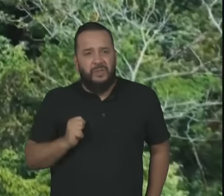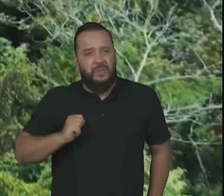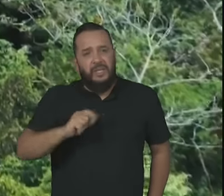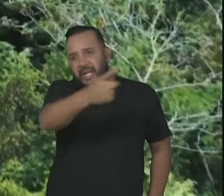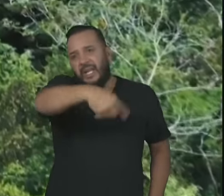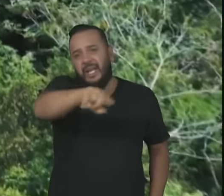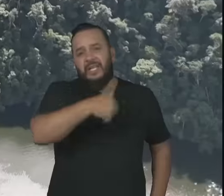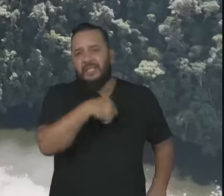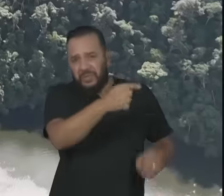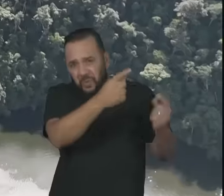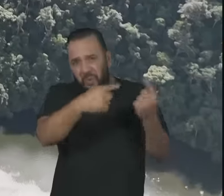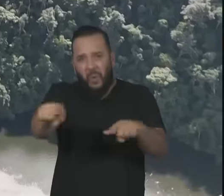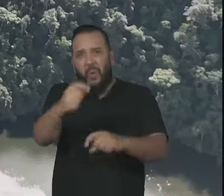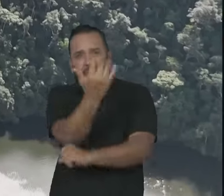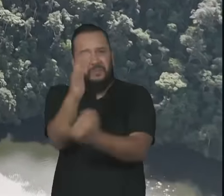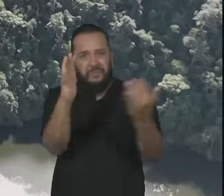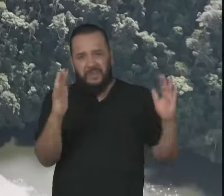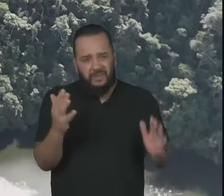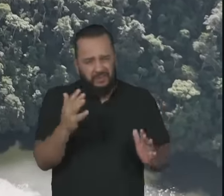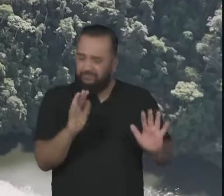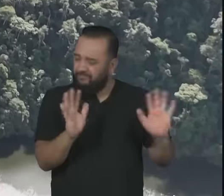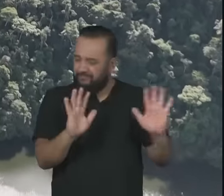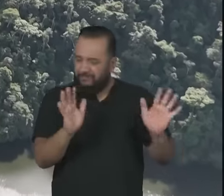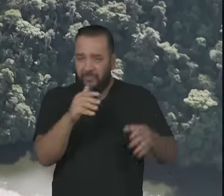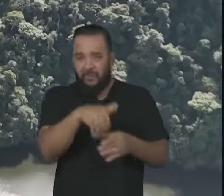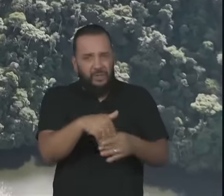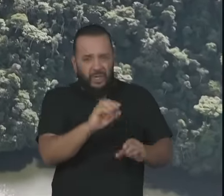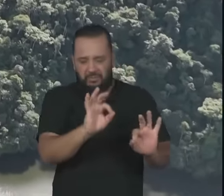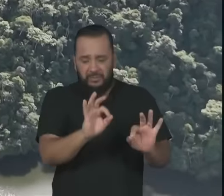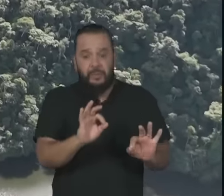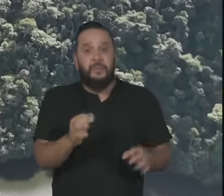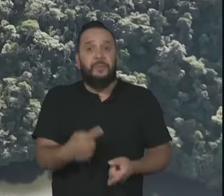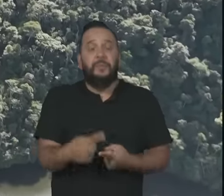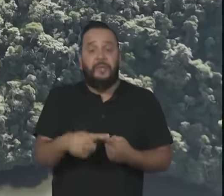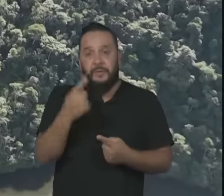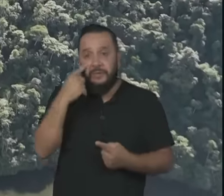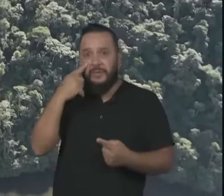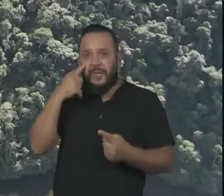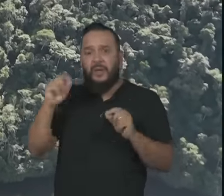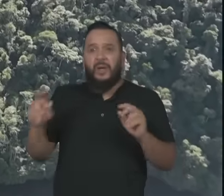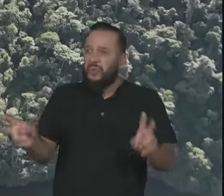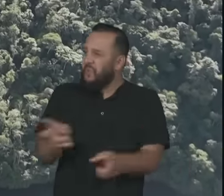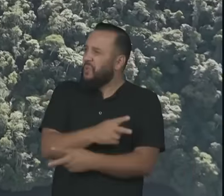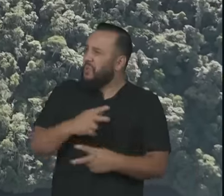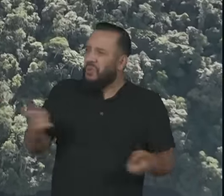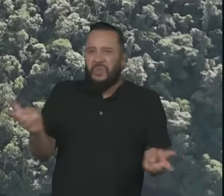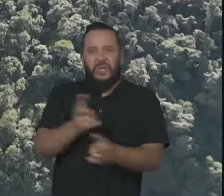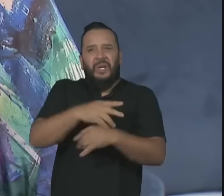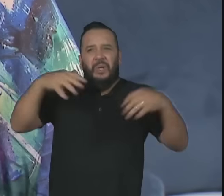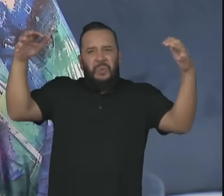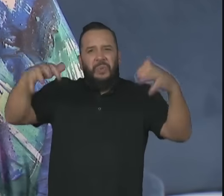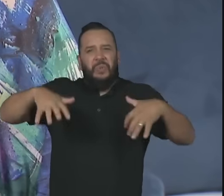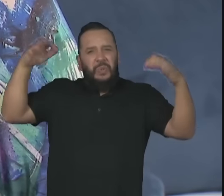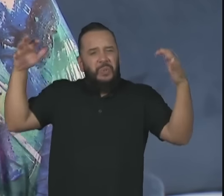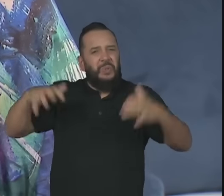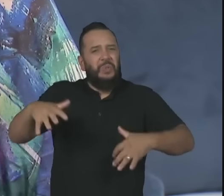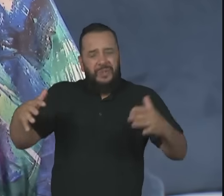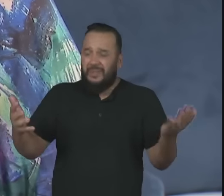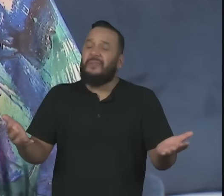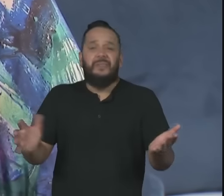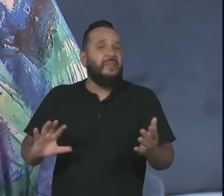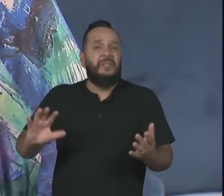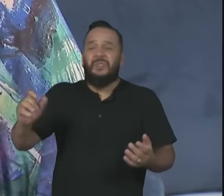meio ambiente, né? Quando vê os eventos extremos, quando vê o que está acontecendo aí pelo país como um todo, isso tem